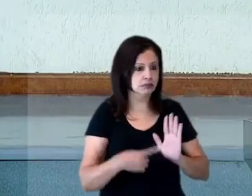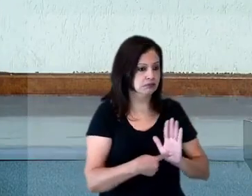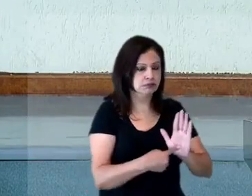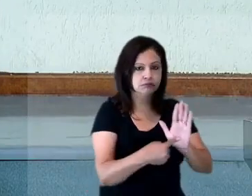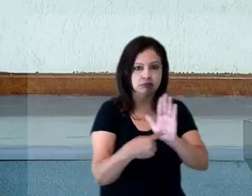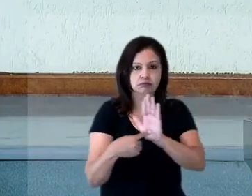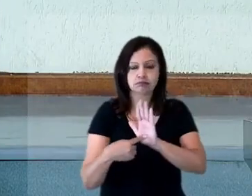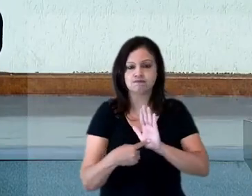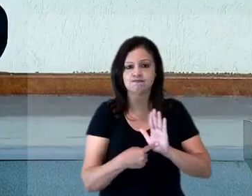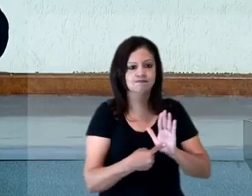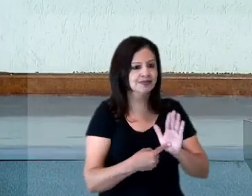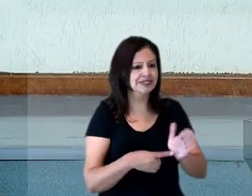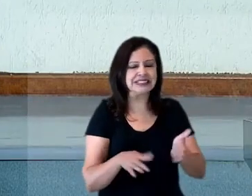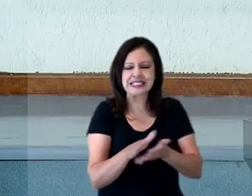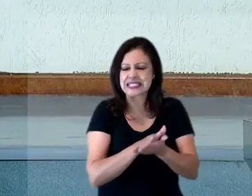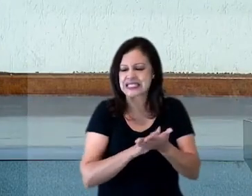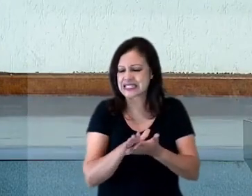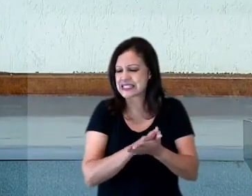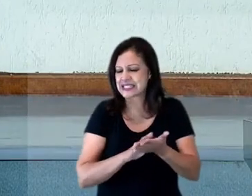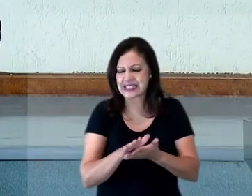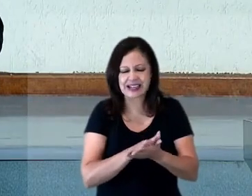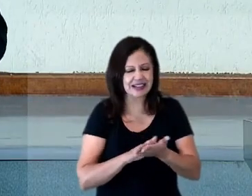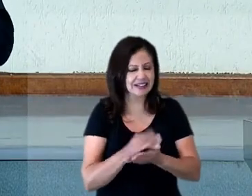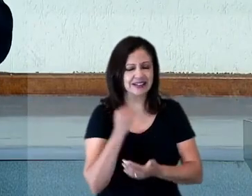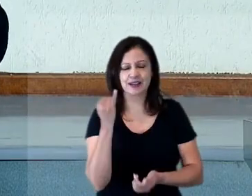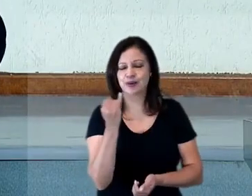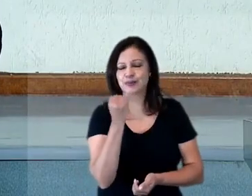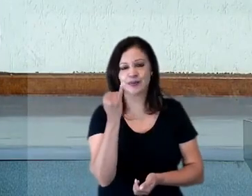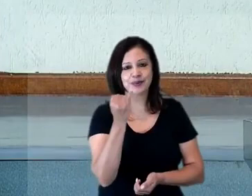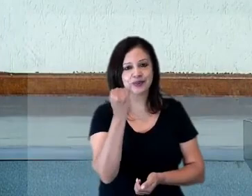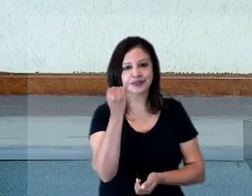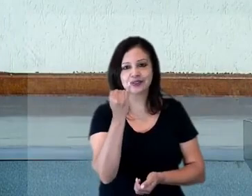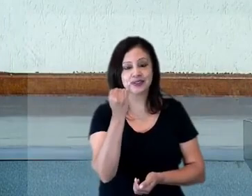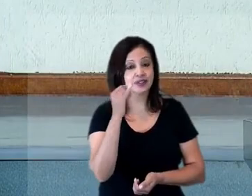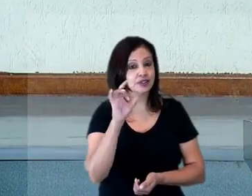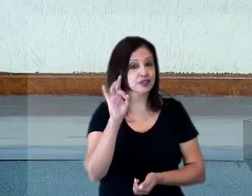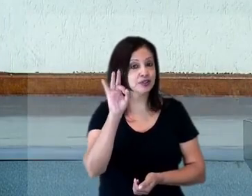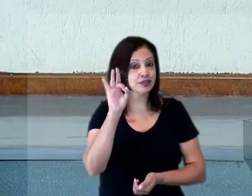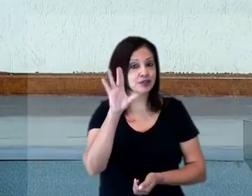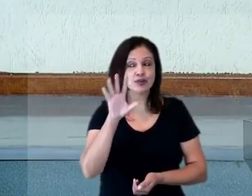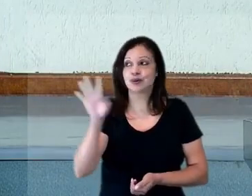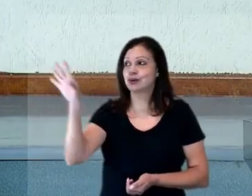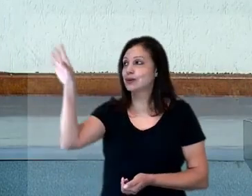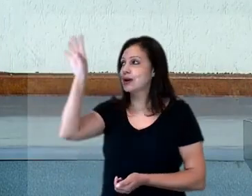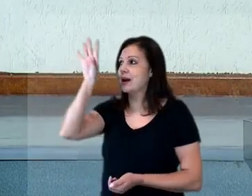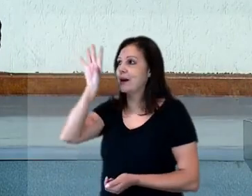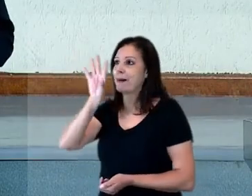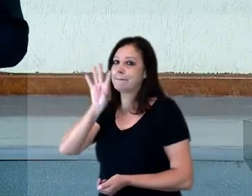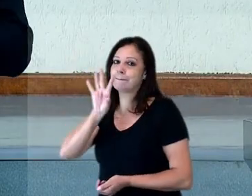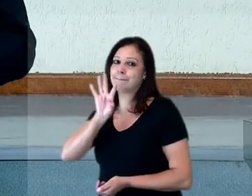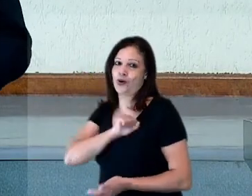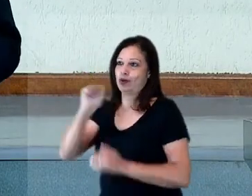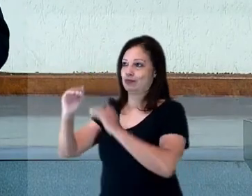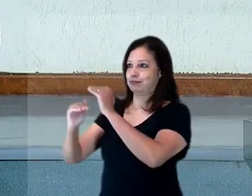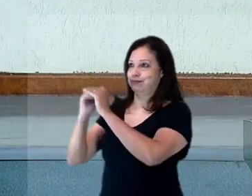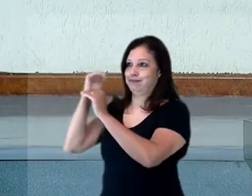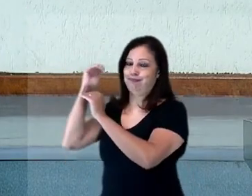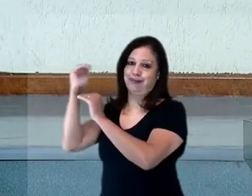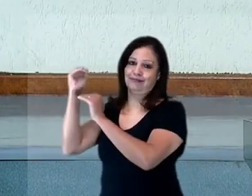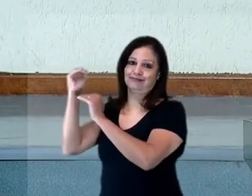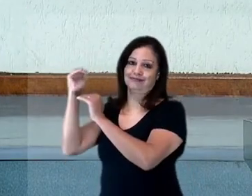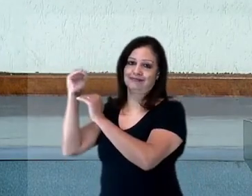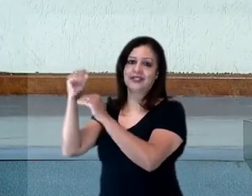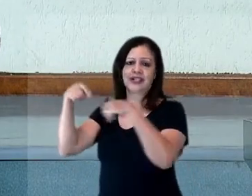evidentes nada significam a não ser que sejam motivadas pelo amor. É necessário